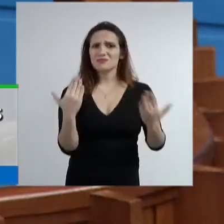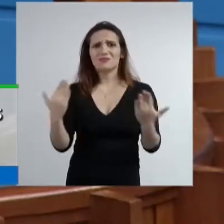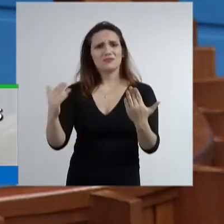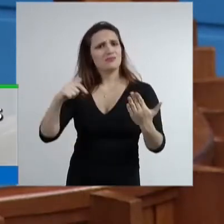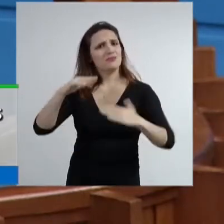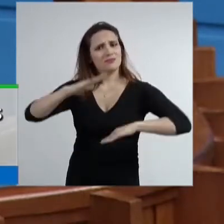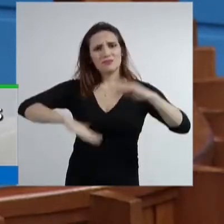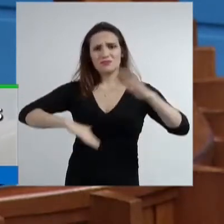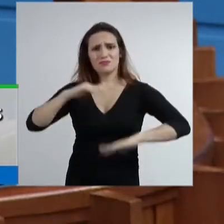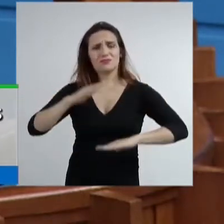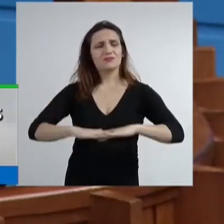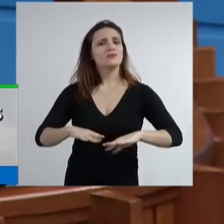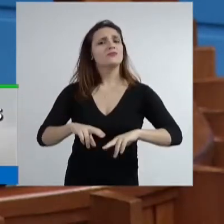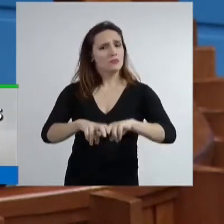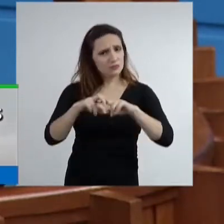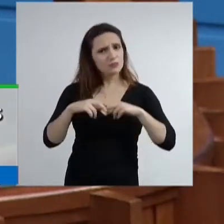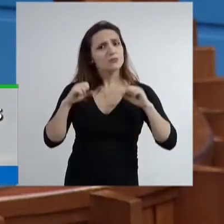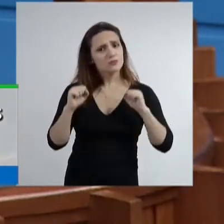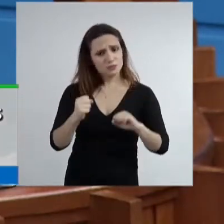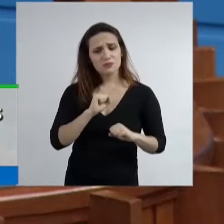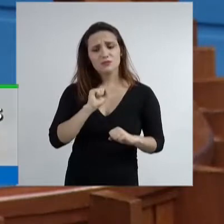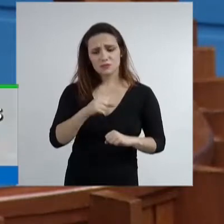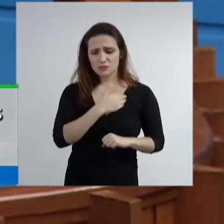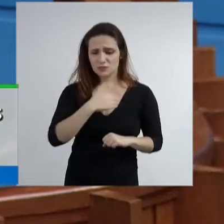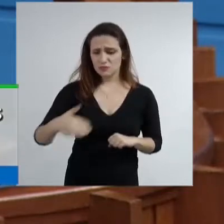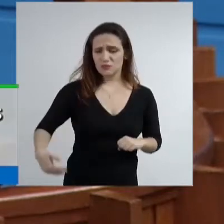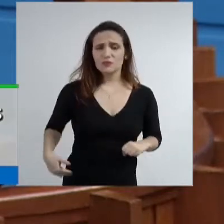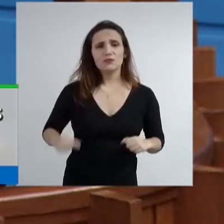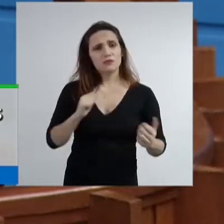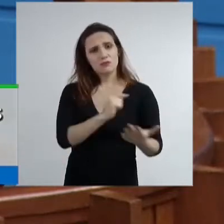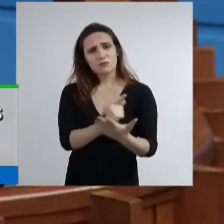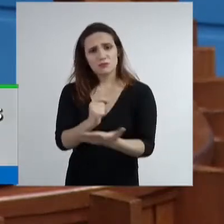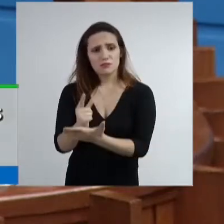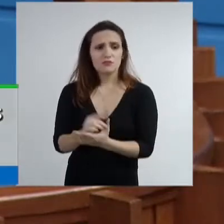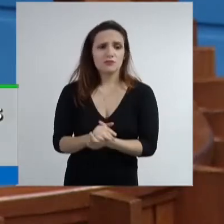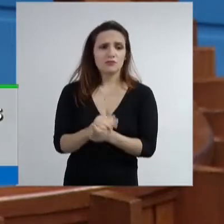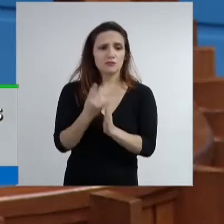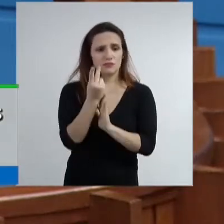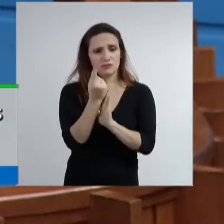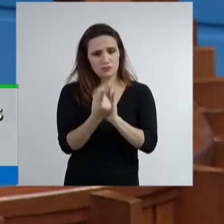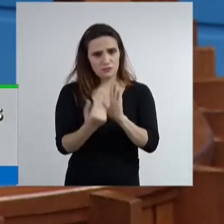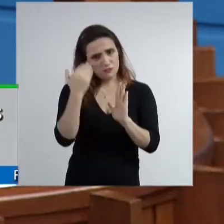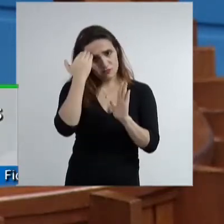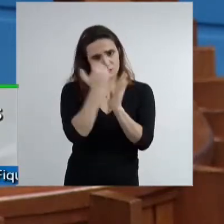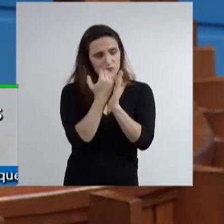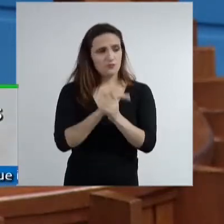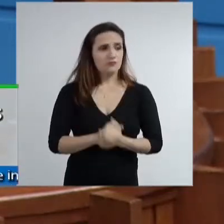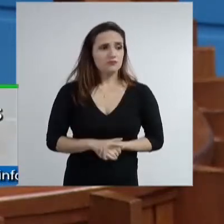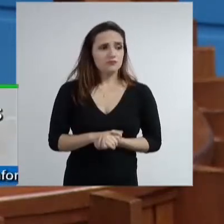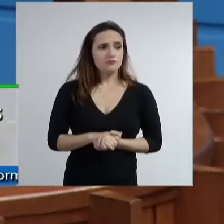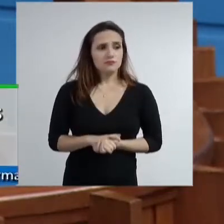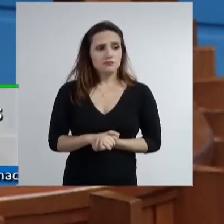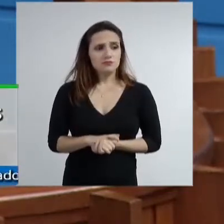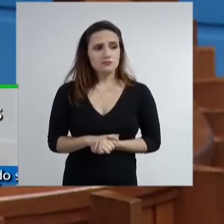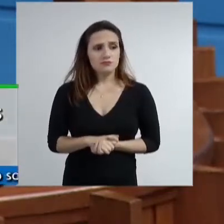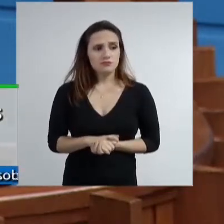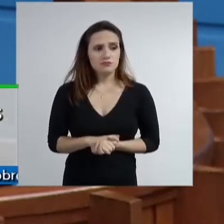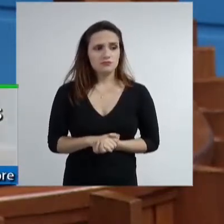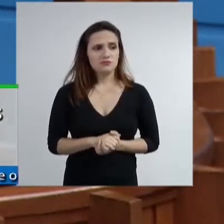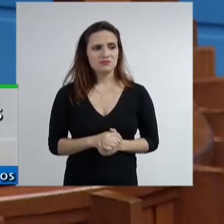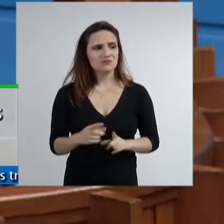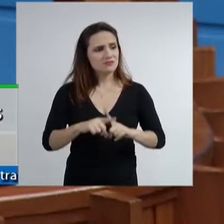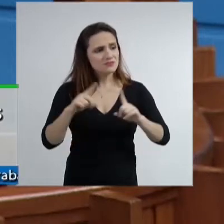que poderia perfeitamente ser absorvido pelo poder público dentro das suas possibilidades. Mas levando em